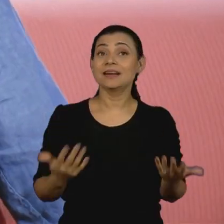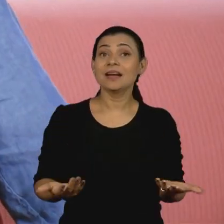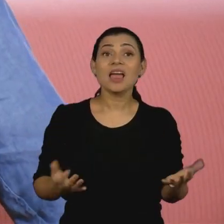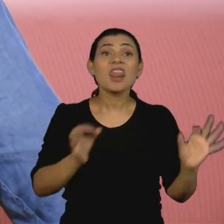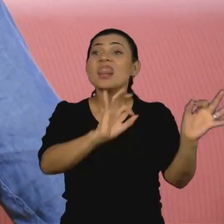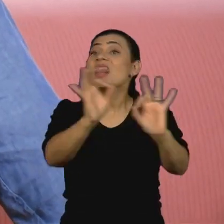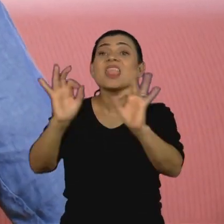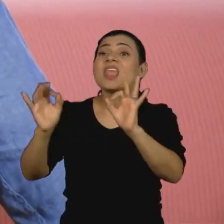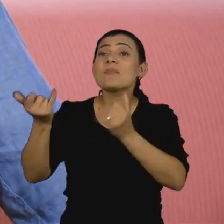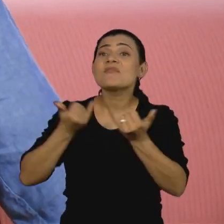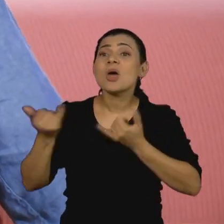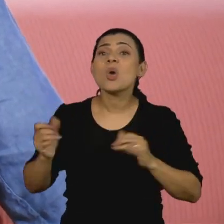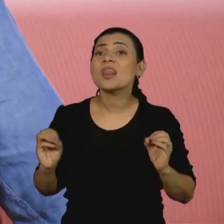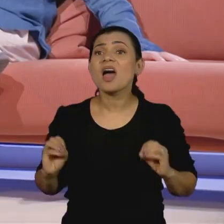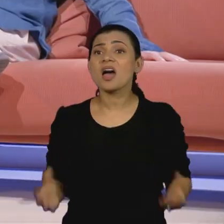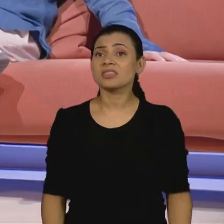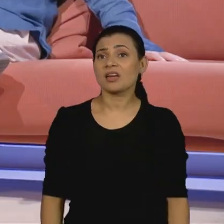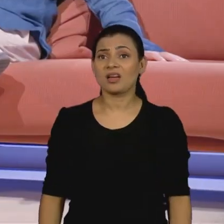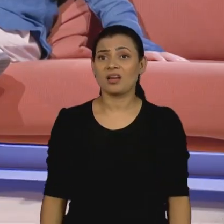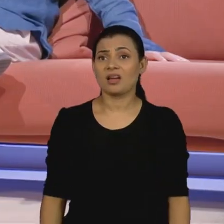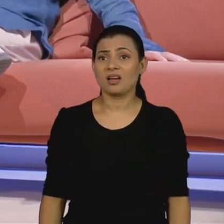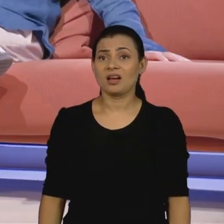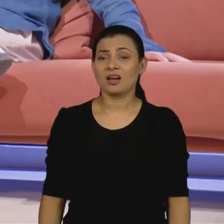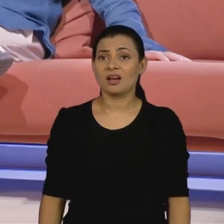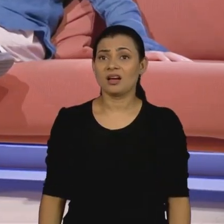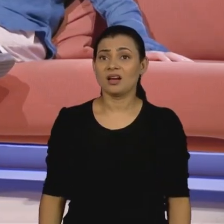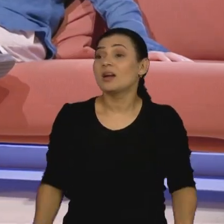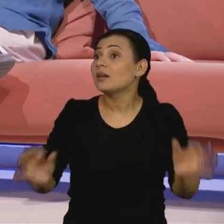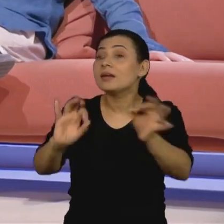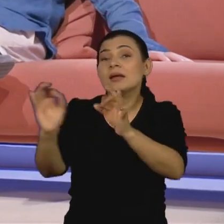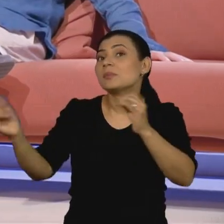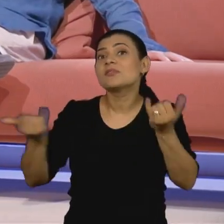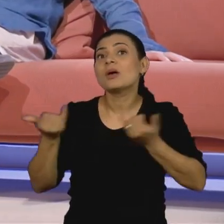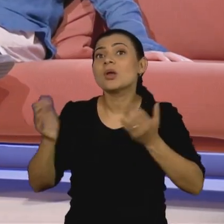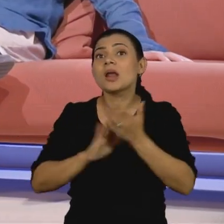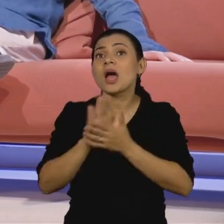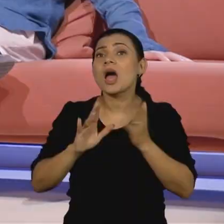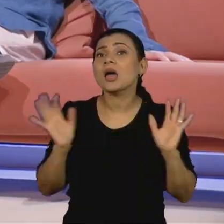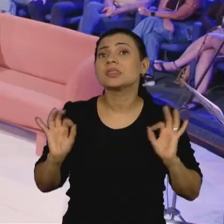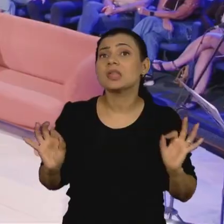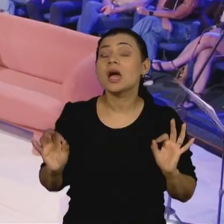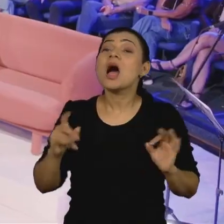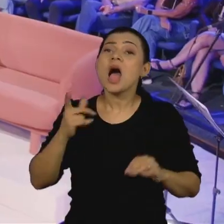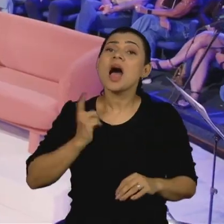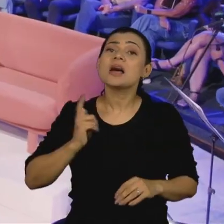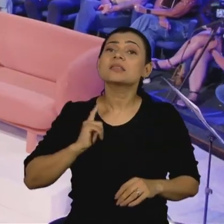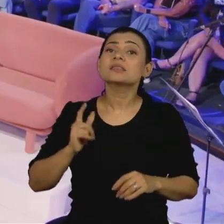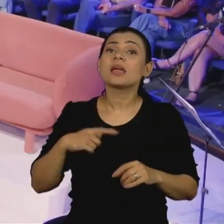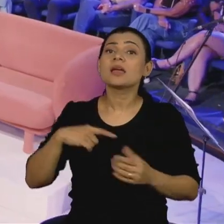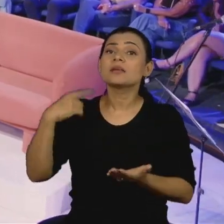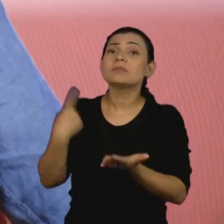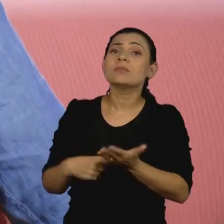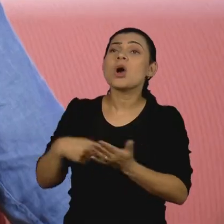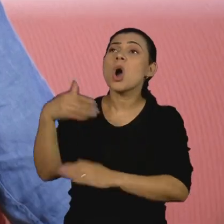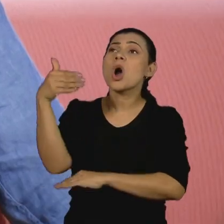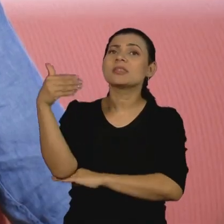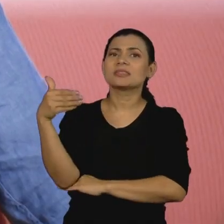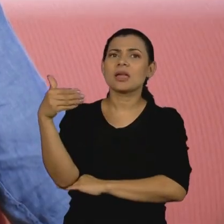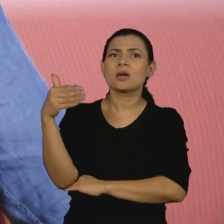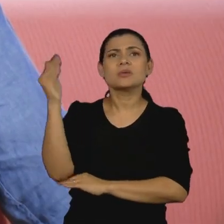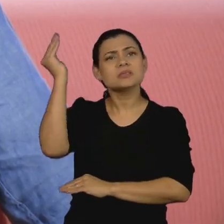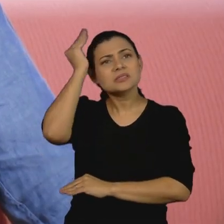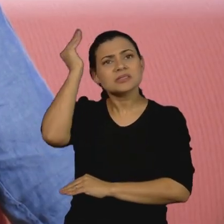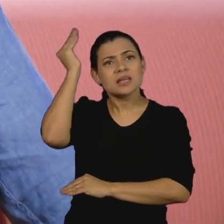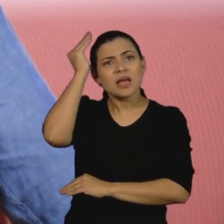Ninguém me falou nada. Ninguém me falou nada. Daí disseram assim, não, tem uma reserva no hotel, no